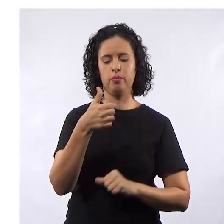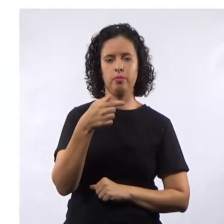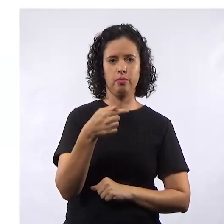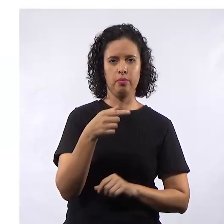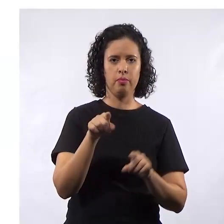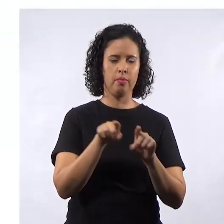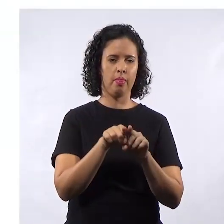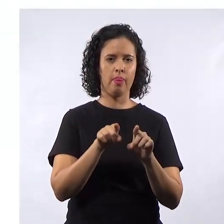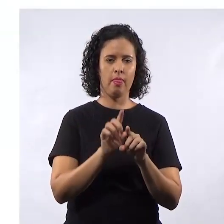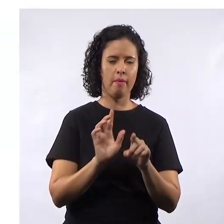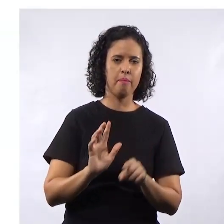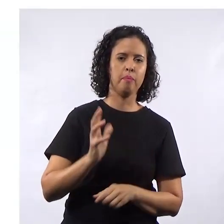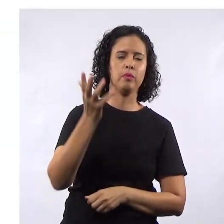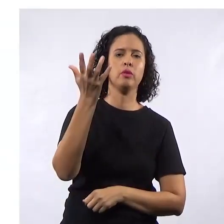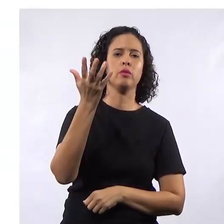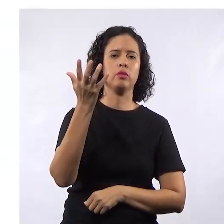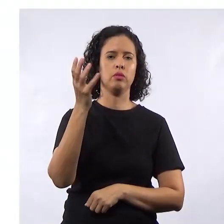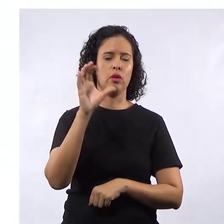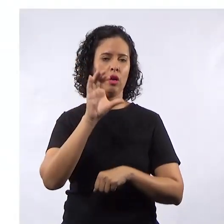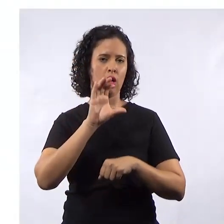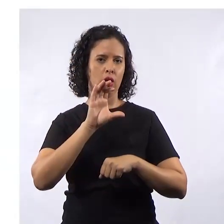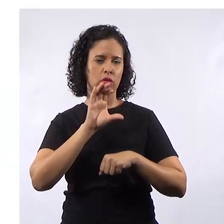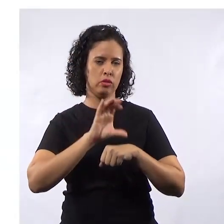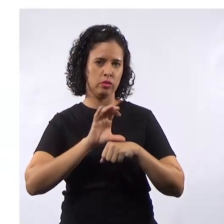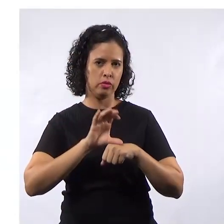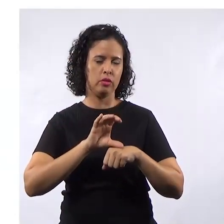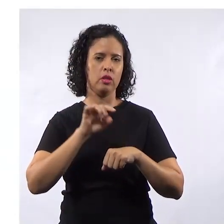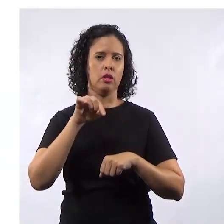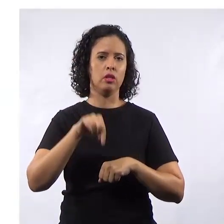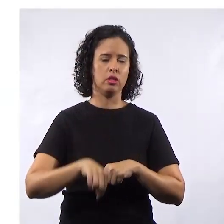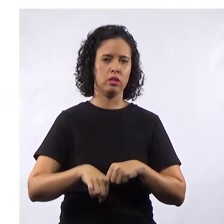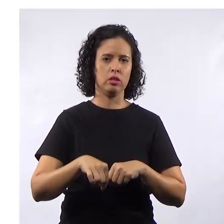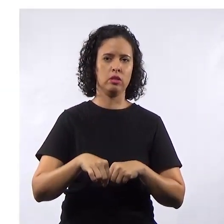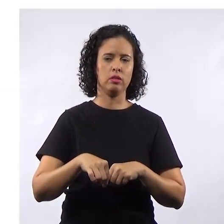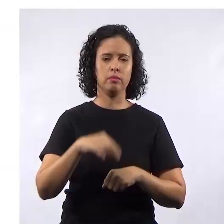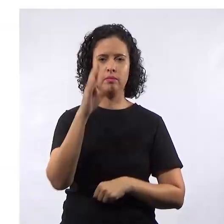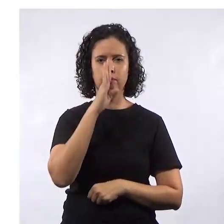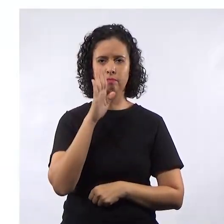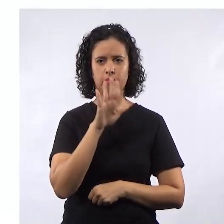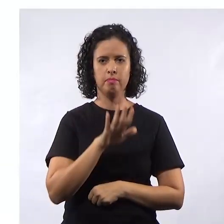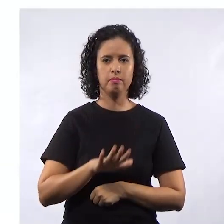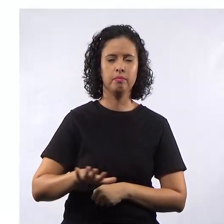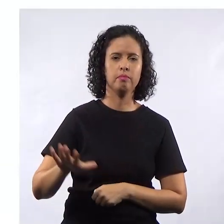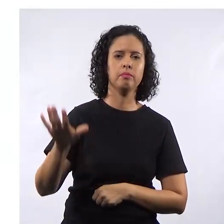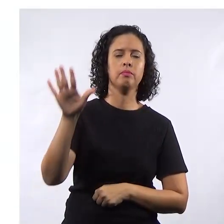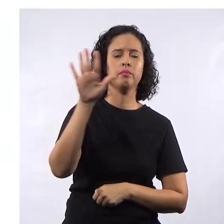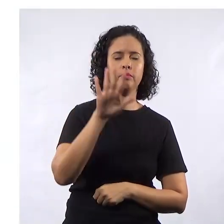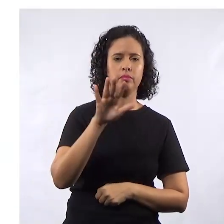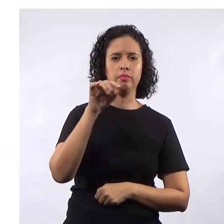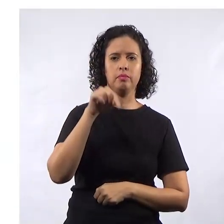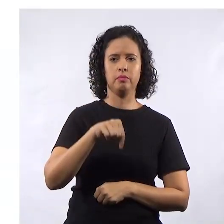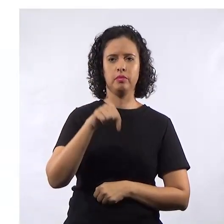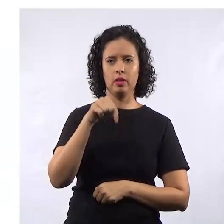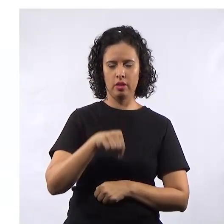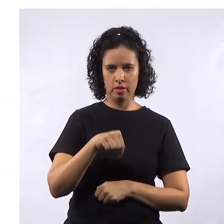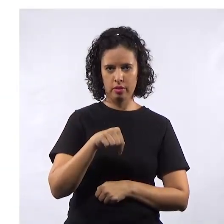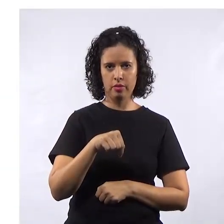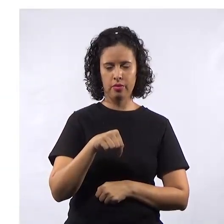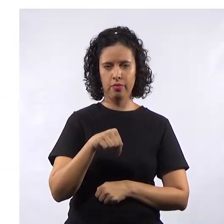aos atos civis praticados por autoridades consulares brasileiras, ou seja, um cônsul brasileiro,